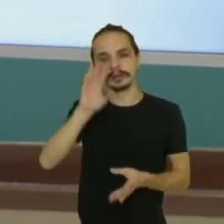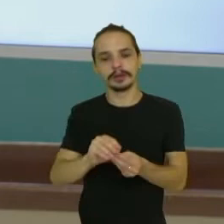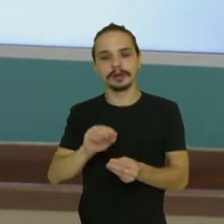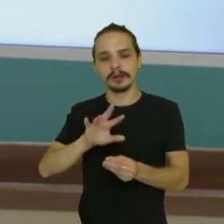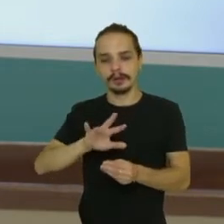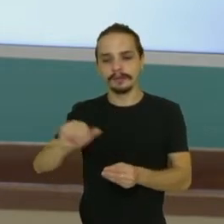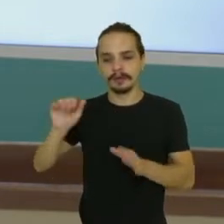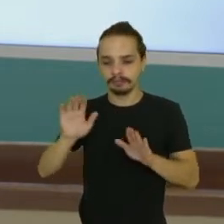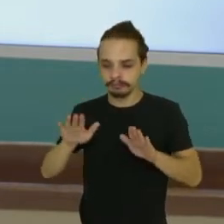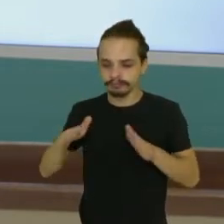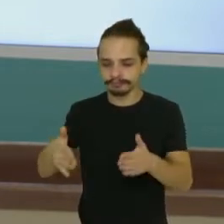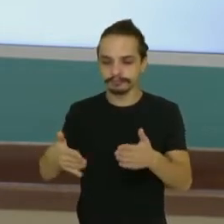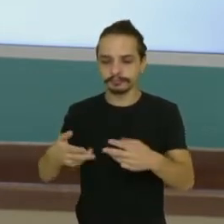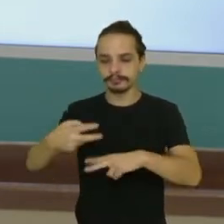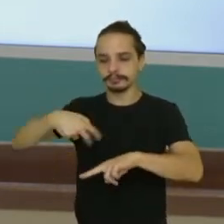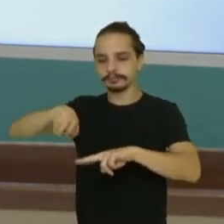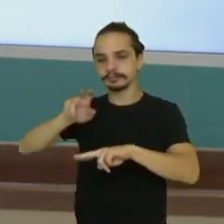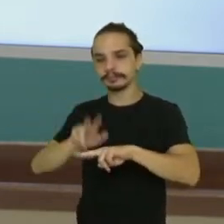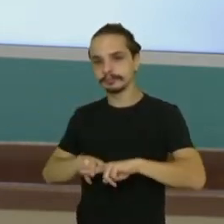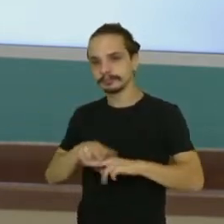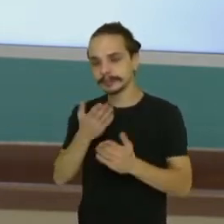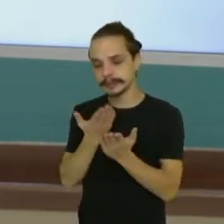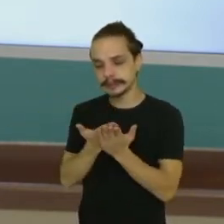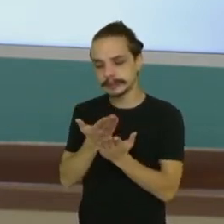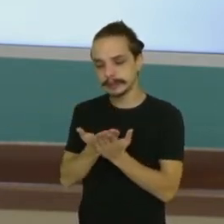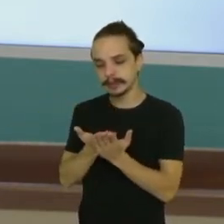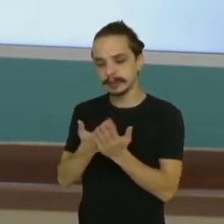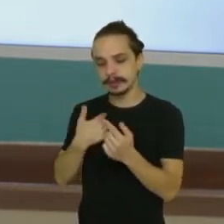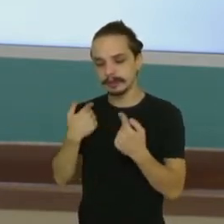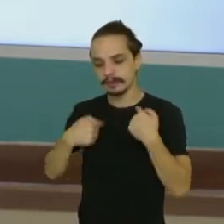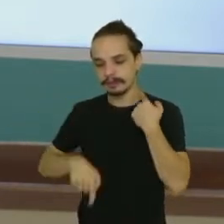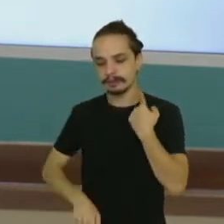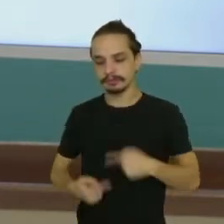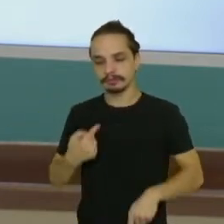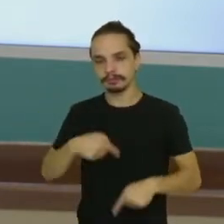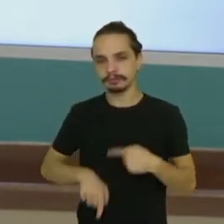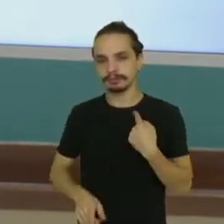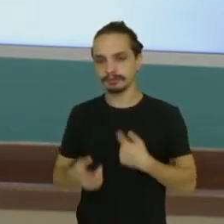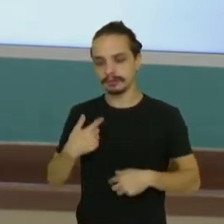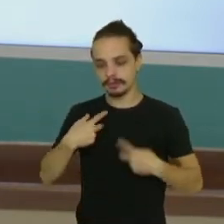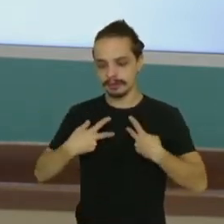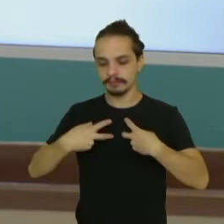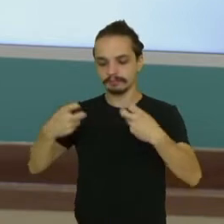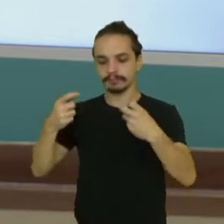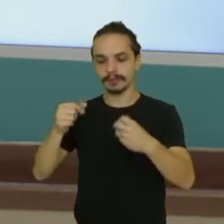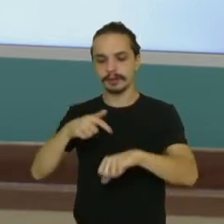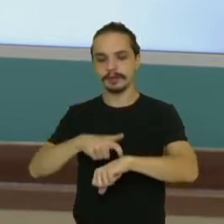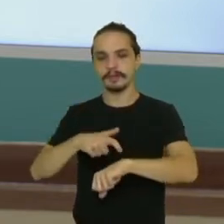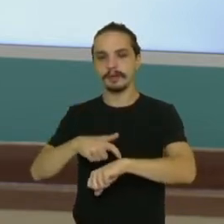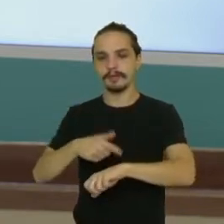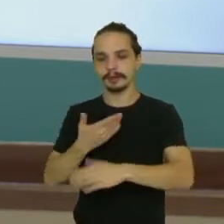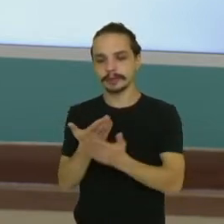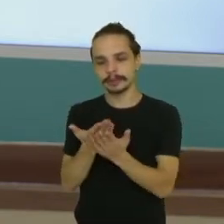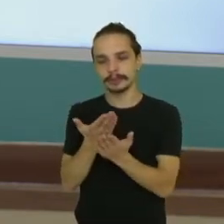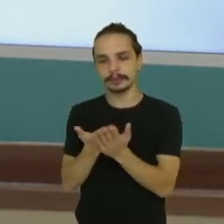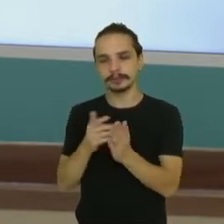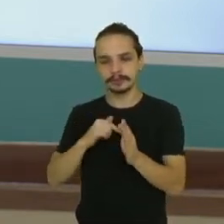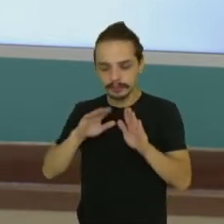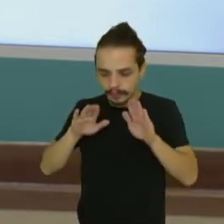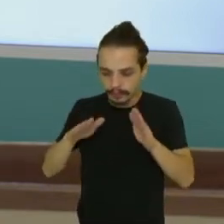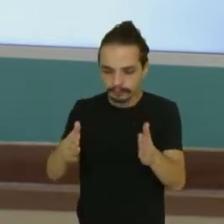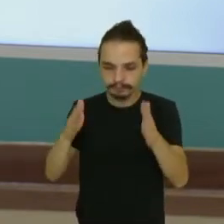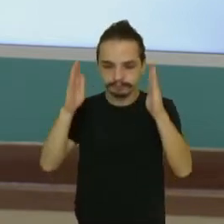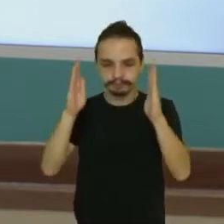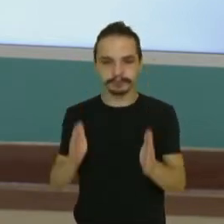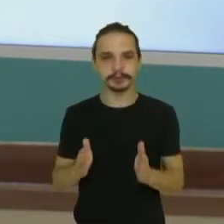aos estudos né o teu metabolismo já vai reconhecer a si esse momento de estudos então definir o teu